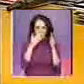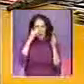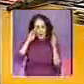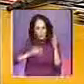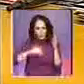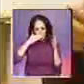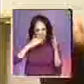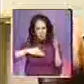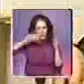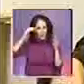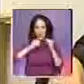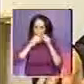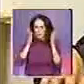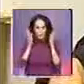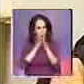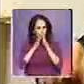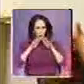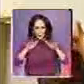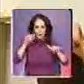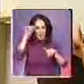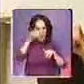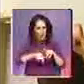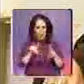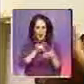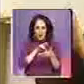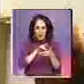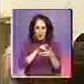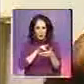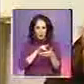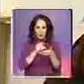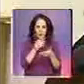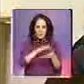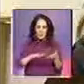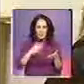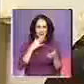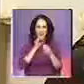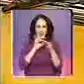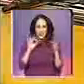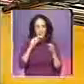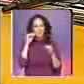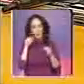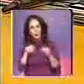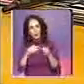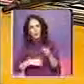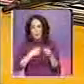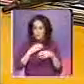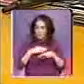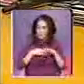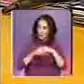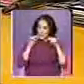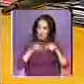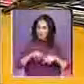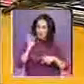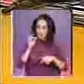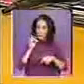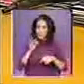novos como aos mais velhos. E aqui encontramos o livro para crianças mais perfeito para adultos. Faz todo o sentido estarmos aqui na